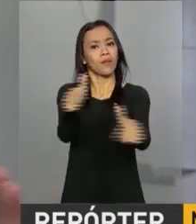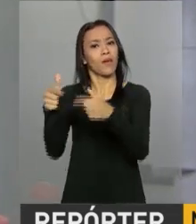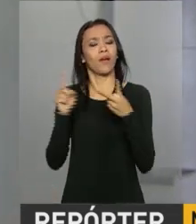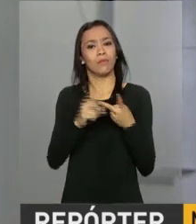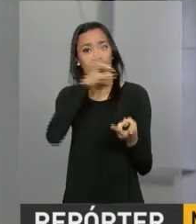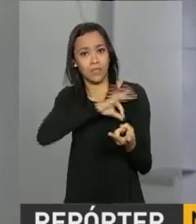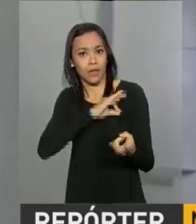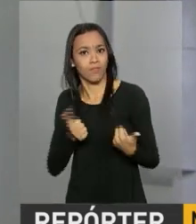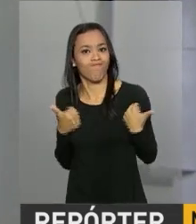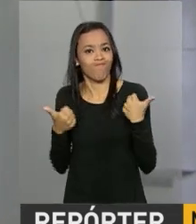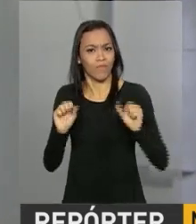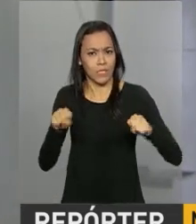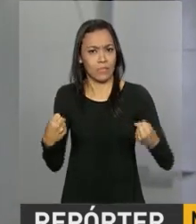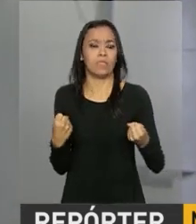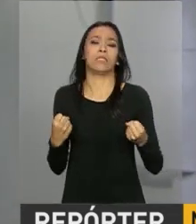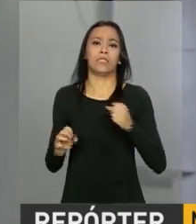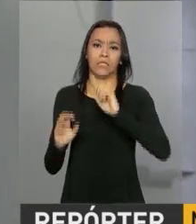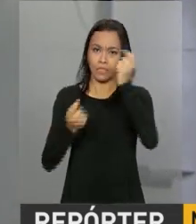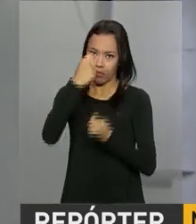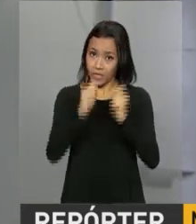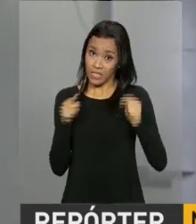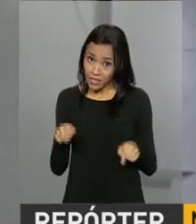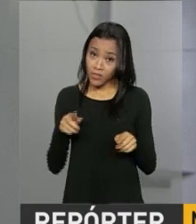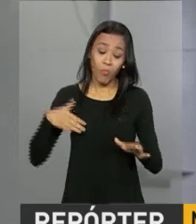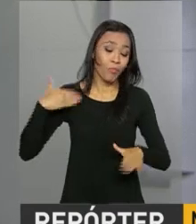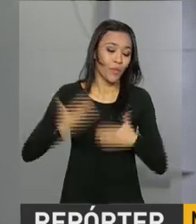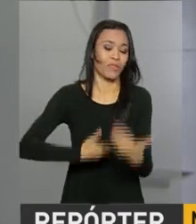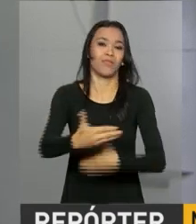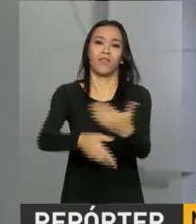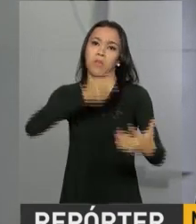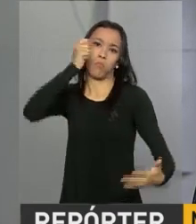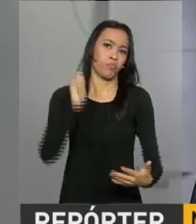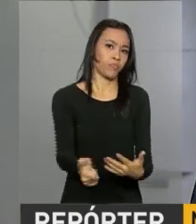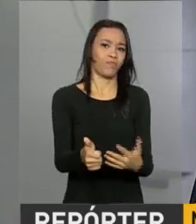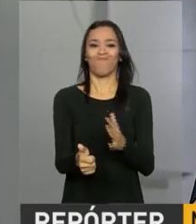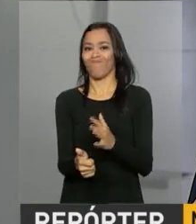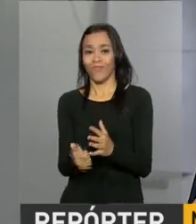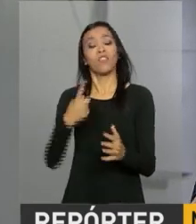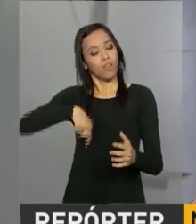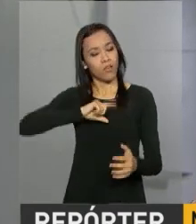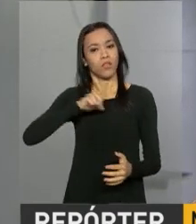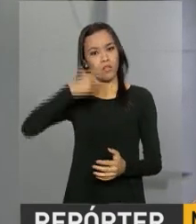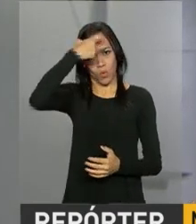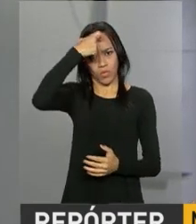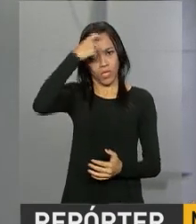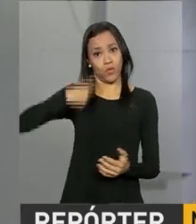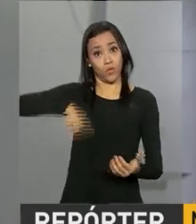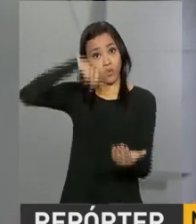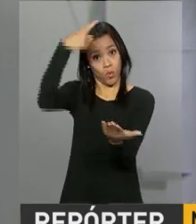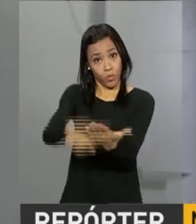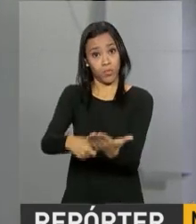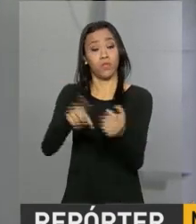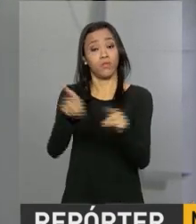nossas empresas se fortificar enfim esse é todo um processo e nós temos consciência da nossa obrigação e da e da e